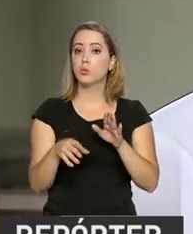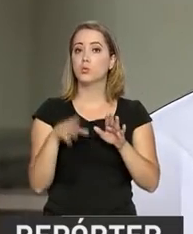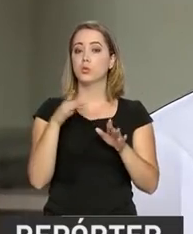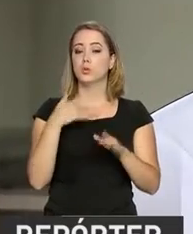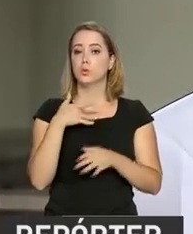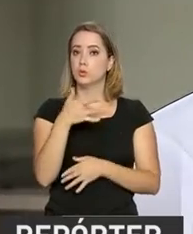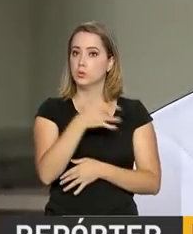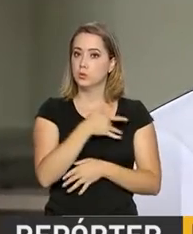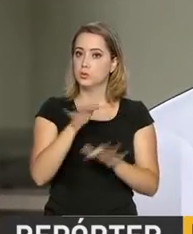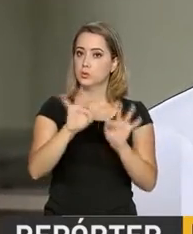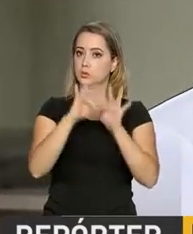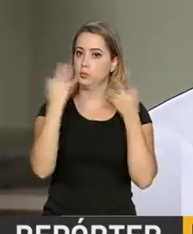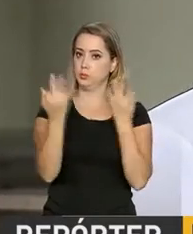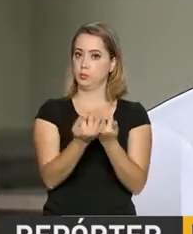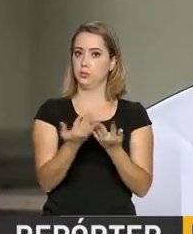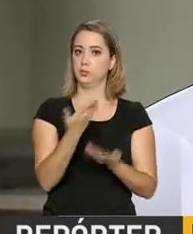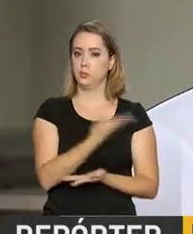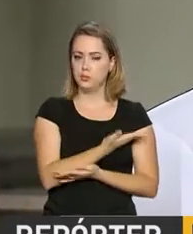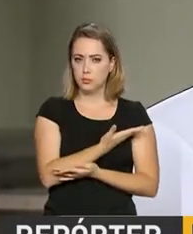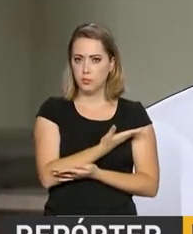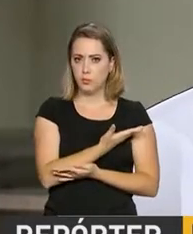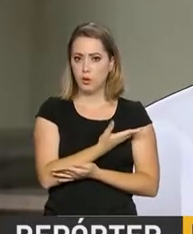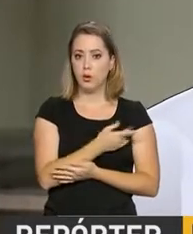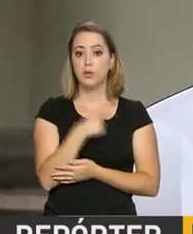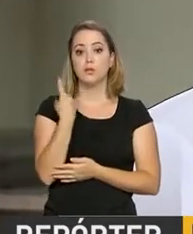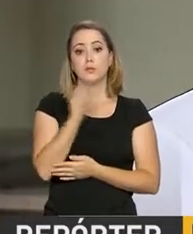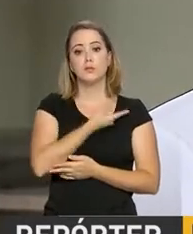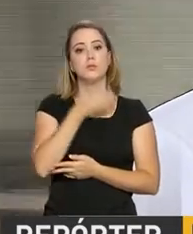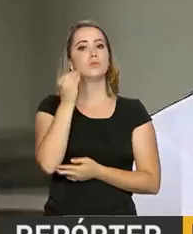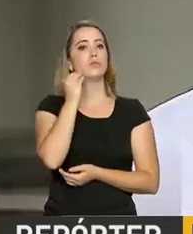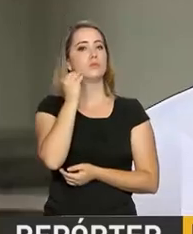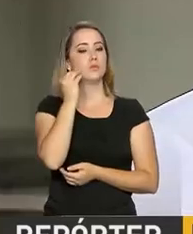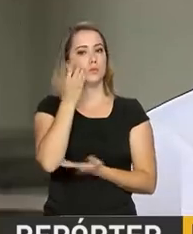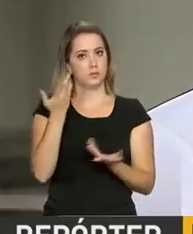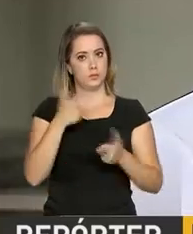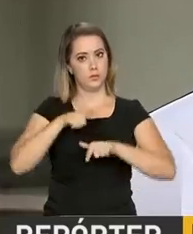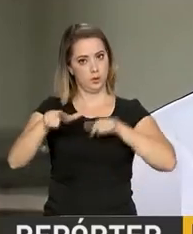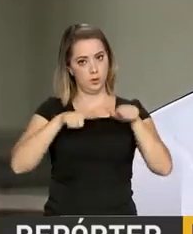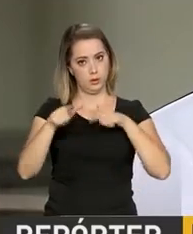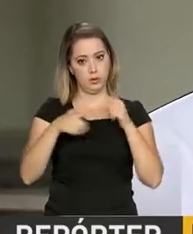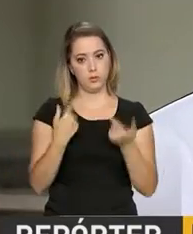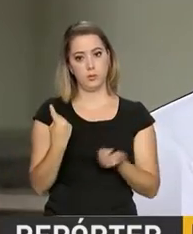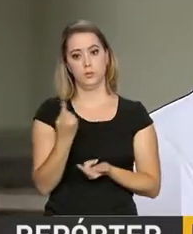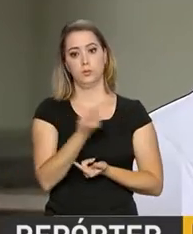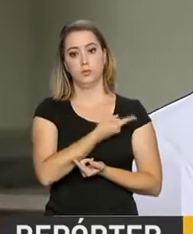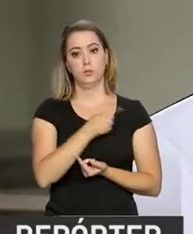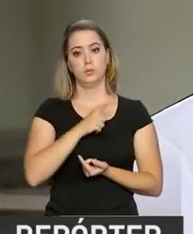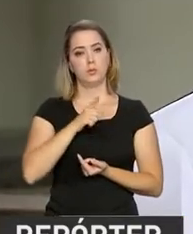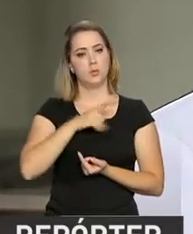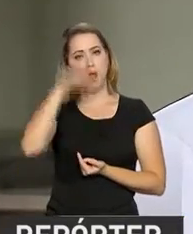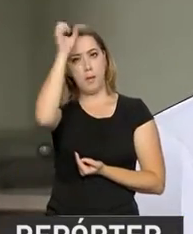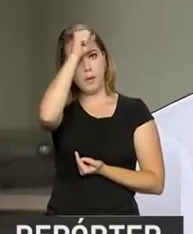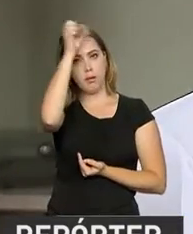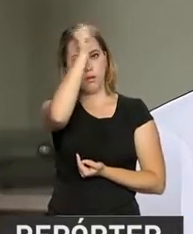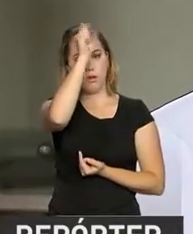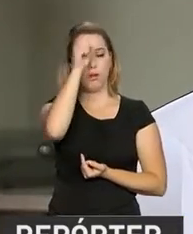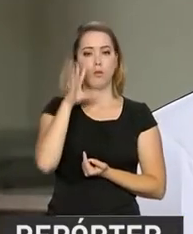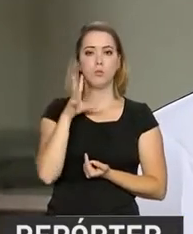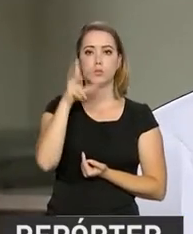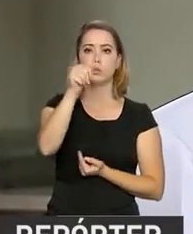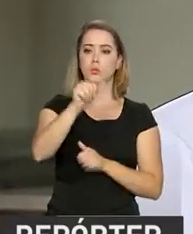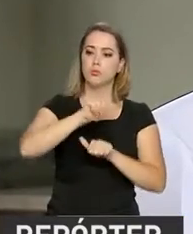gente vai adquirindo é realmente a quanto à prática. O que a gente ganha em teoria, né,